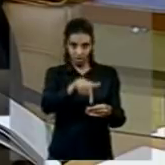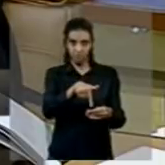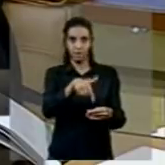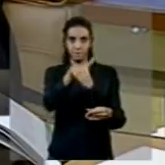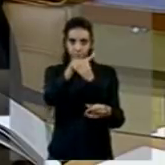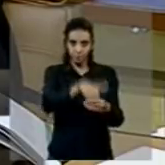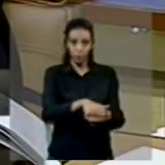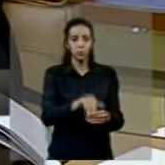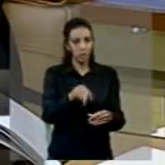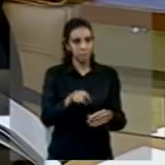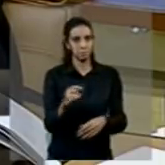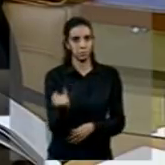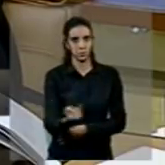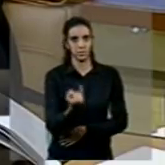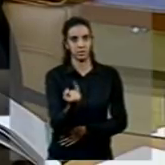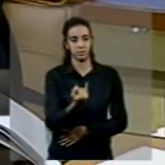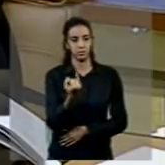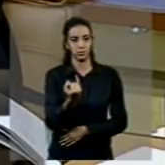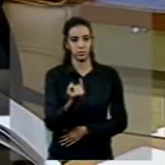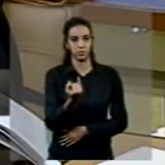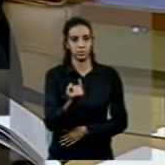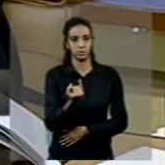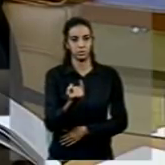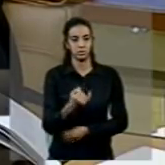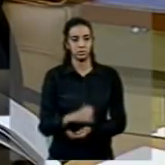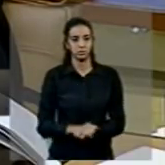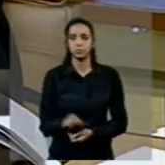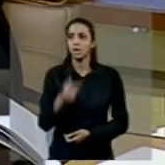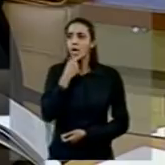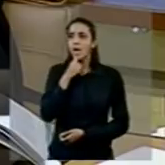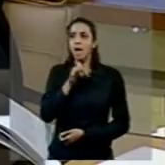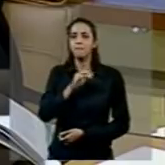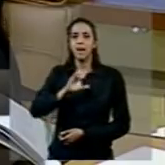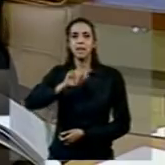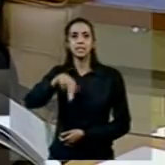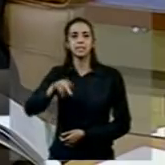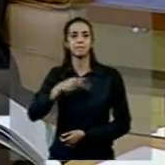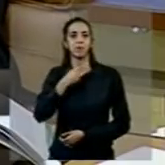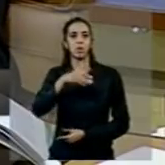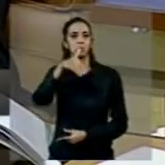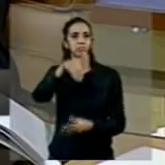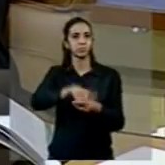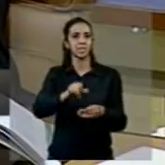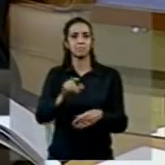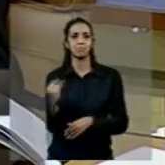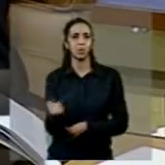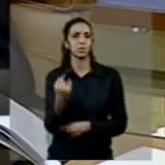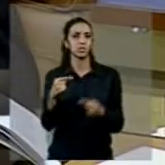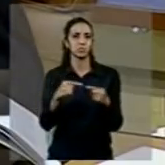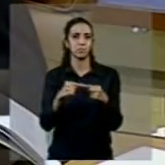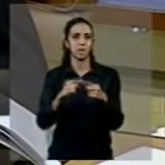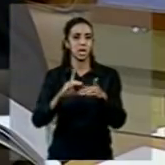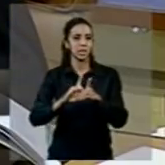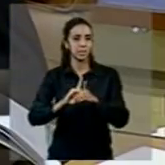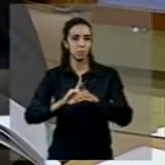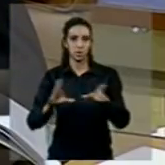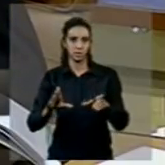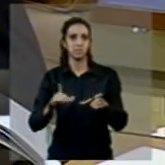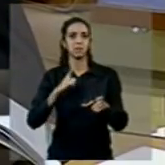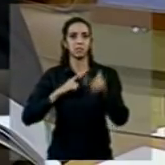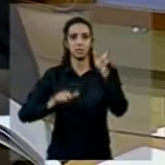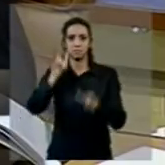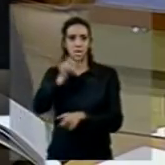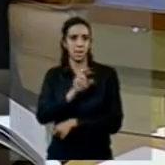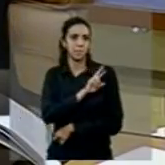muito importante. O ministro Fachin se referiu a um instrumento fundamental numa democracia semi-representativa como